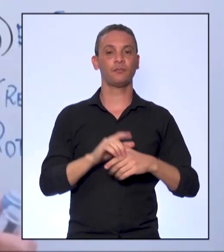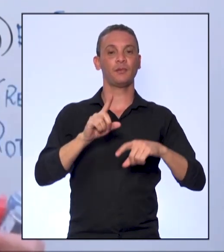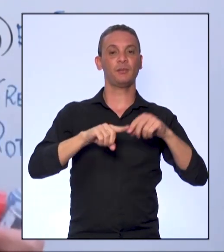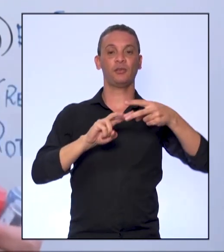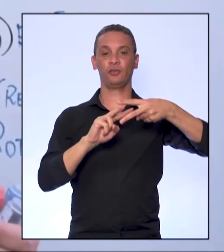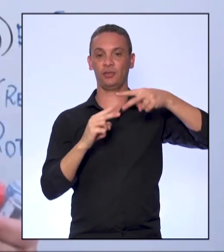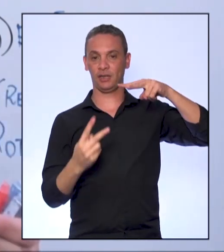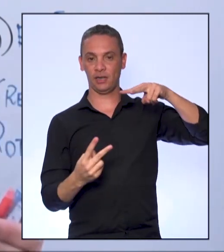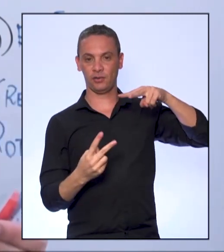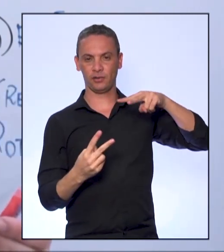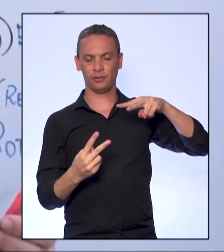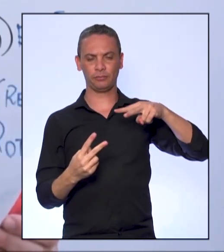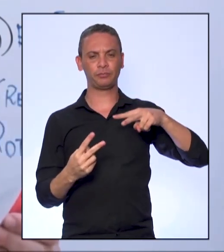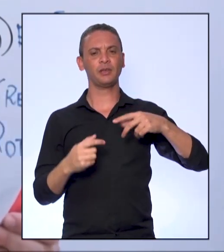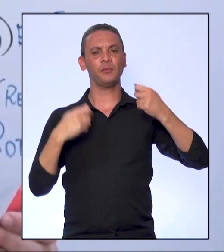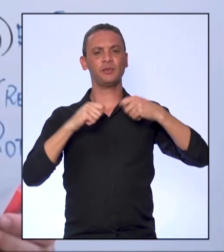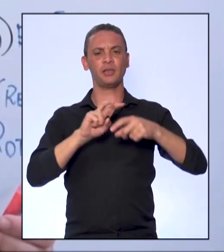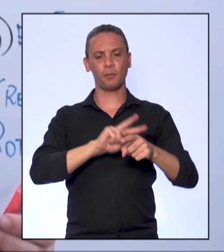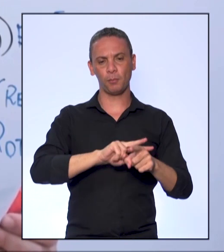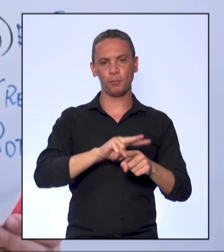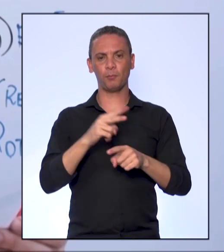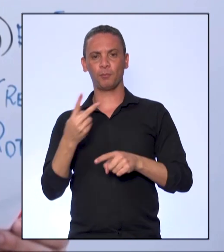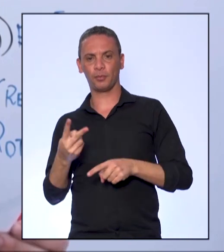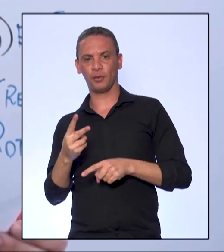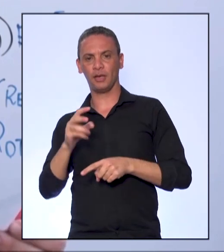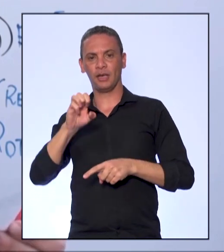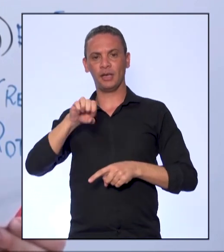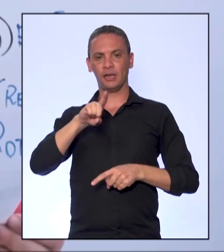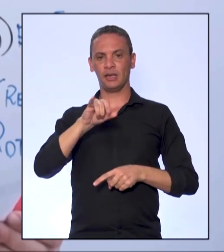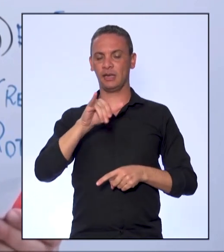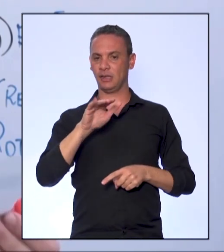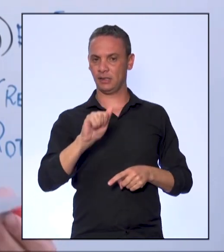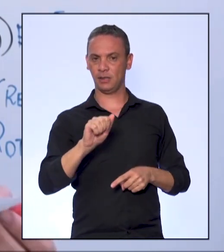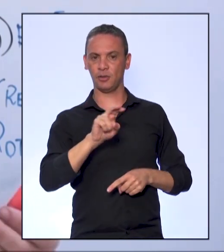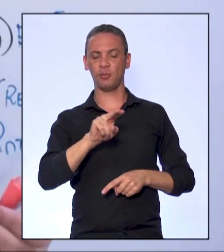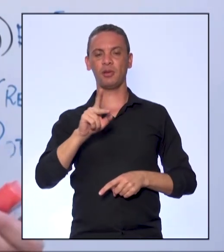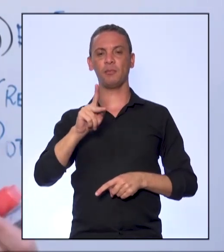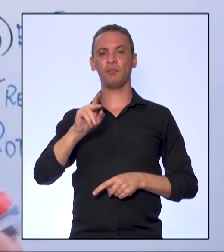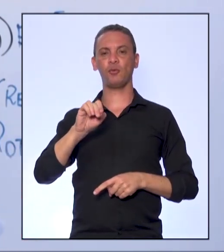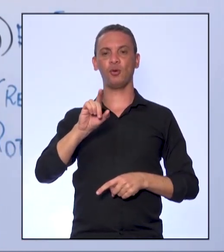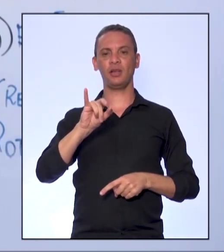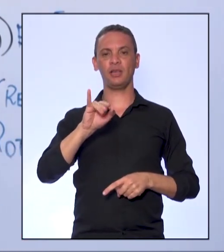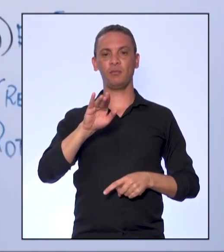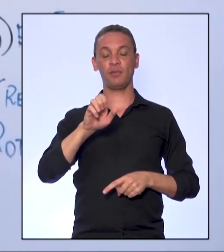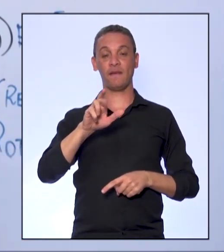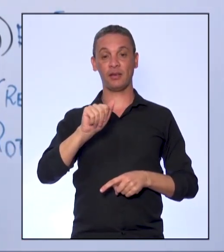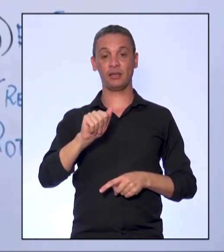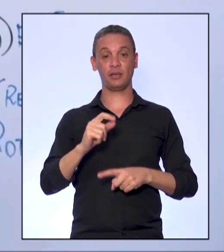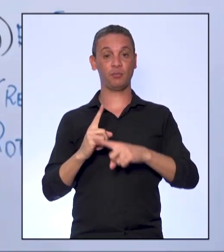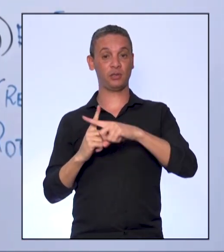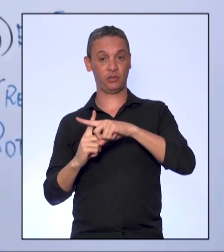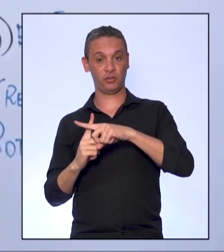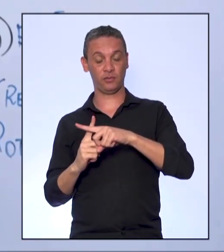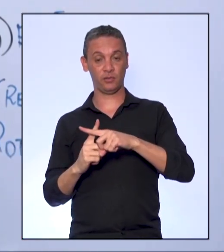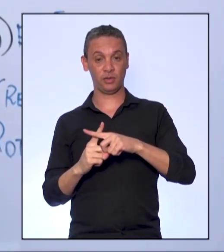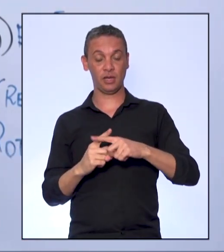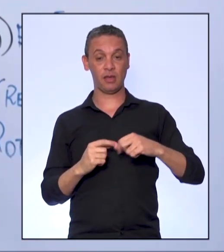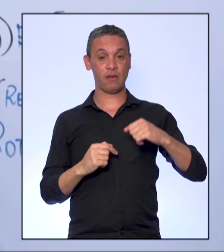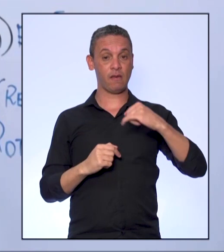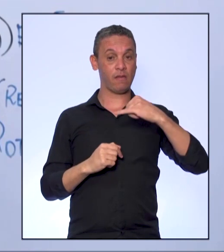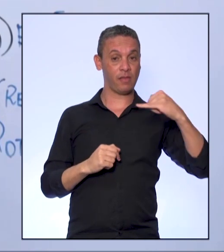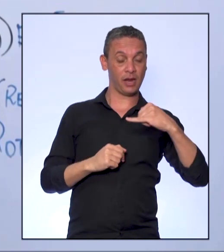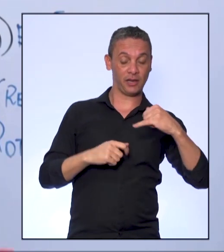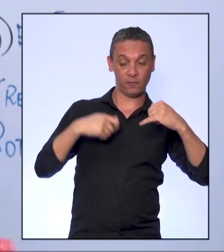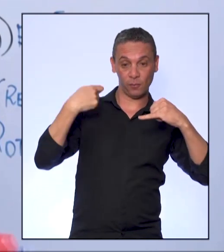genético. Essa fita necessita ser convertida pela enzima RNA polimerase em uma fita de RNA positivo. Olha, então, o negativo